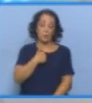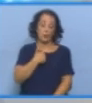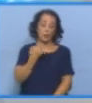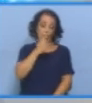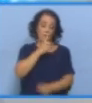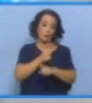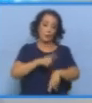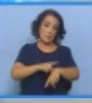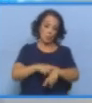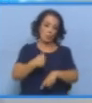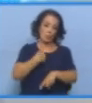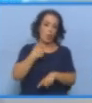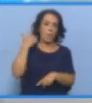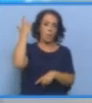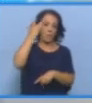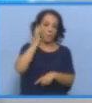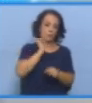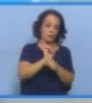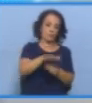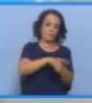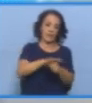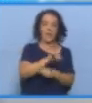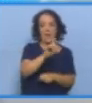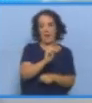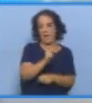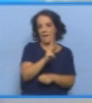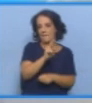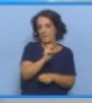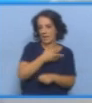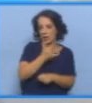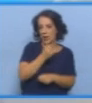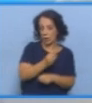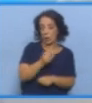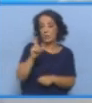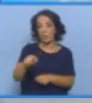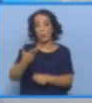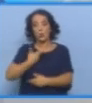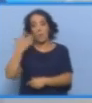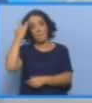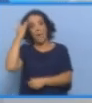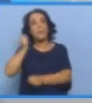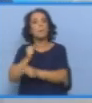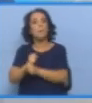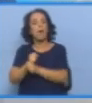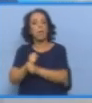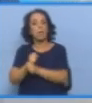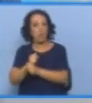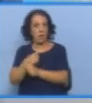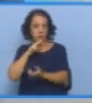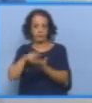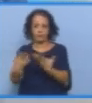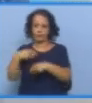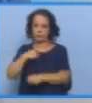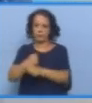simultaneamente eu era vigário paroquial da paróquia do Lavradio, portanto, e ao mesmo tempo padre operário que vivia a realidade do mundo do trabalho, pronto,